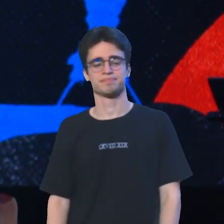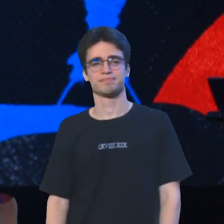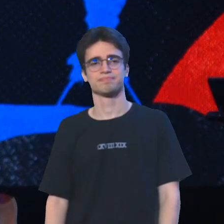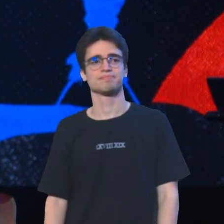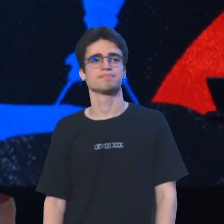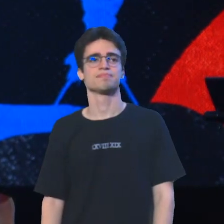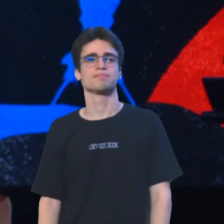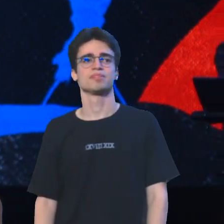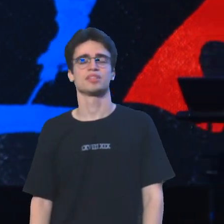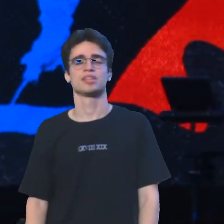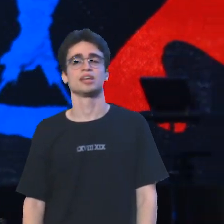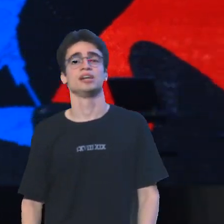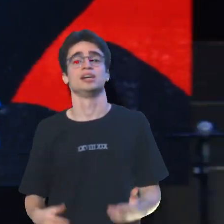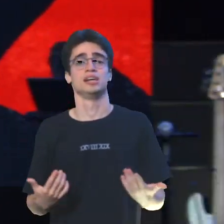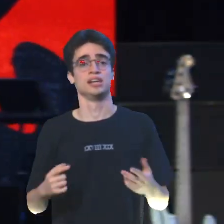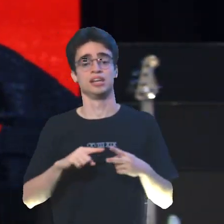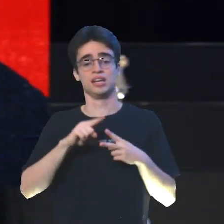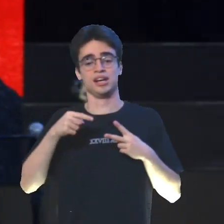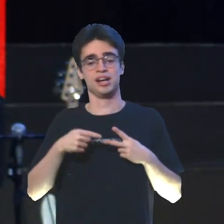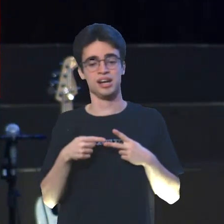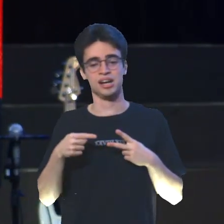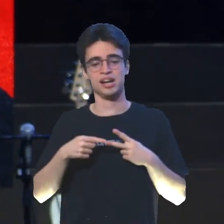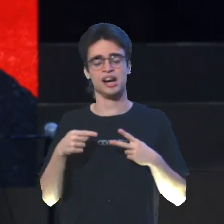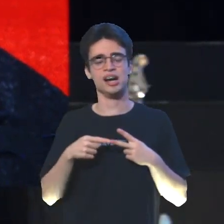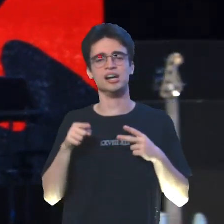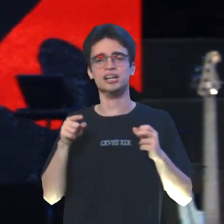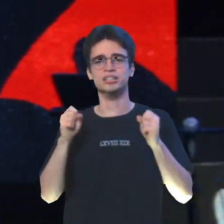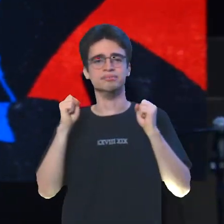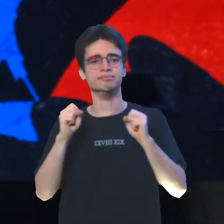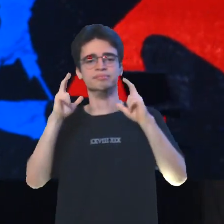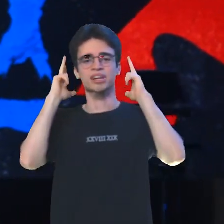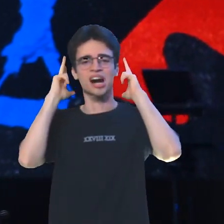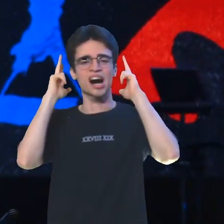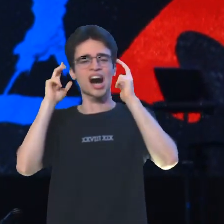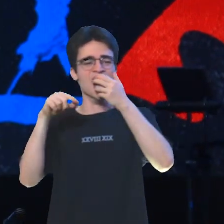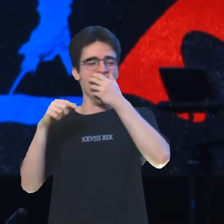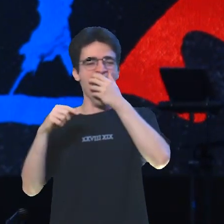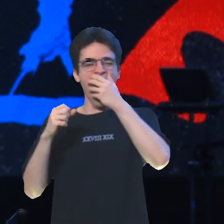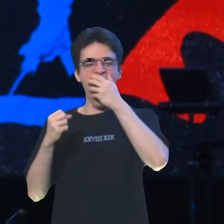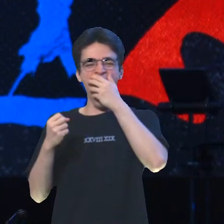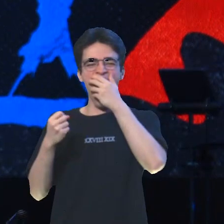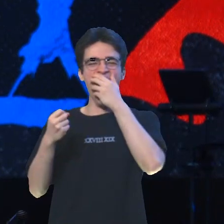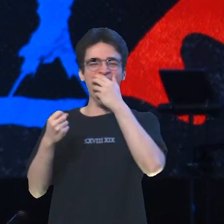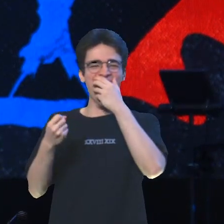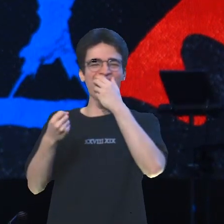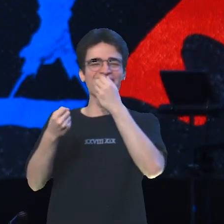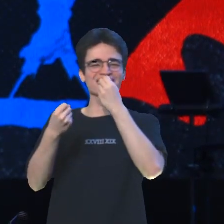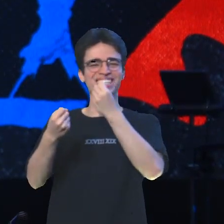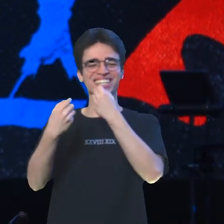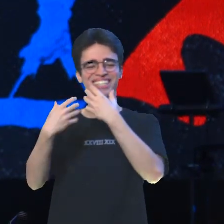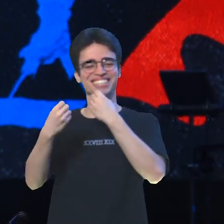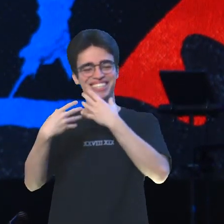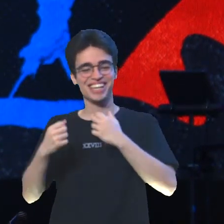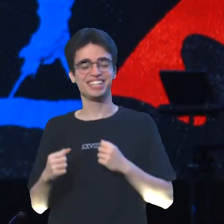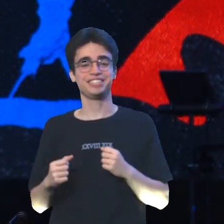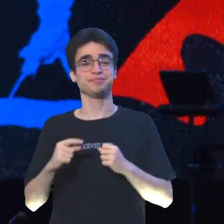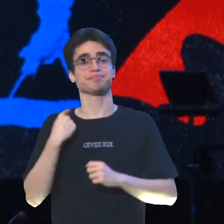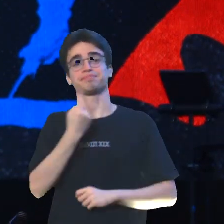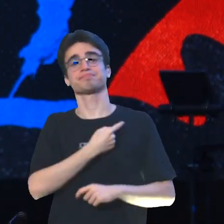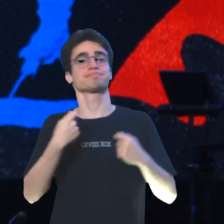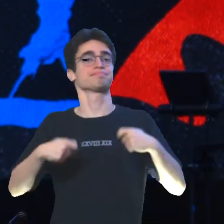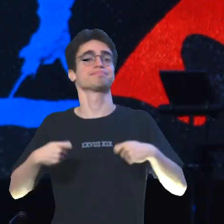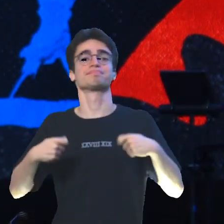A segunda coisa que Moisés nos ensina é que nós precisamos ter fé